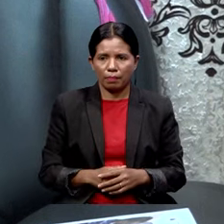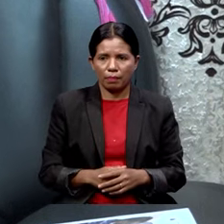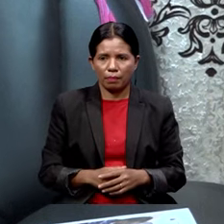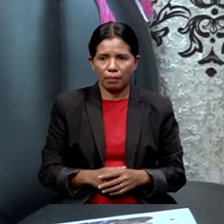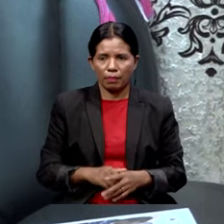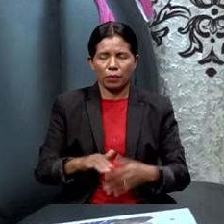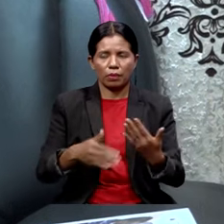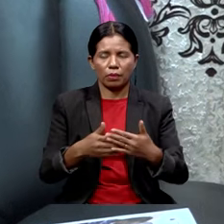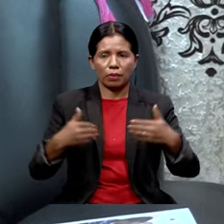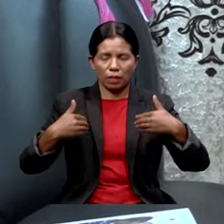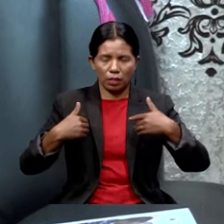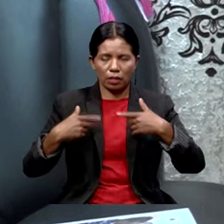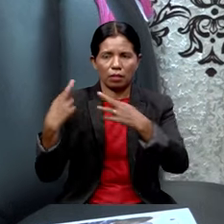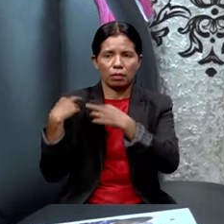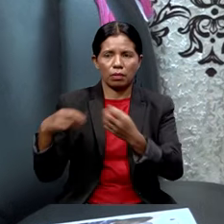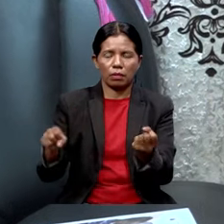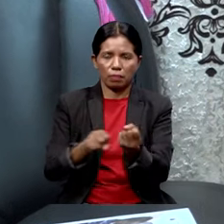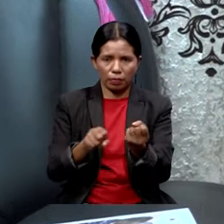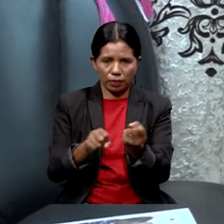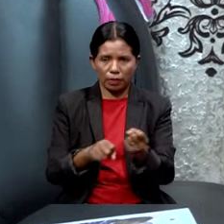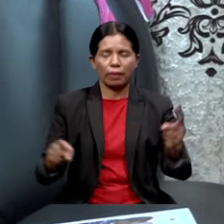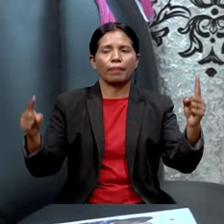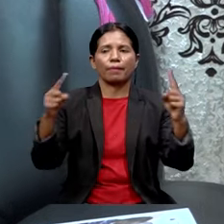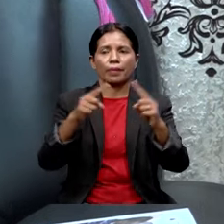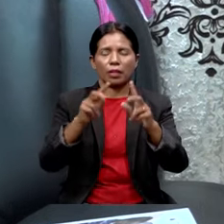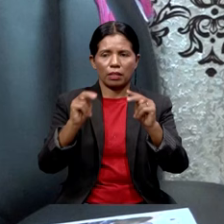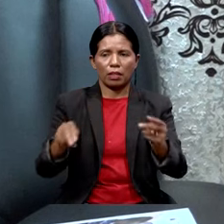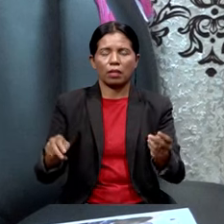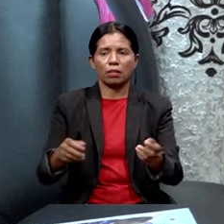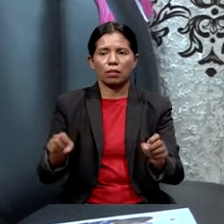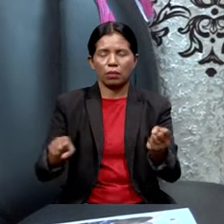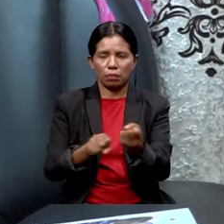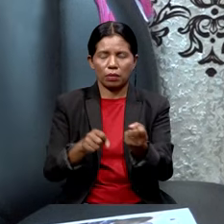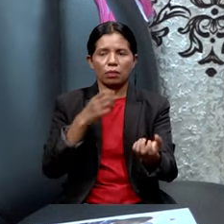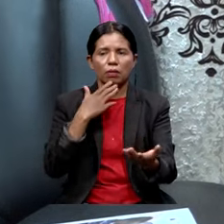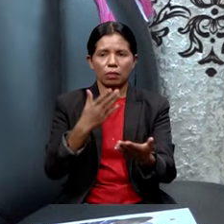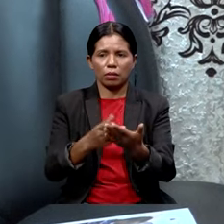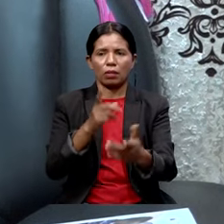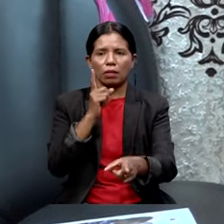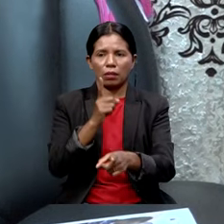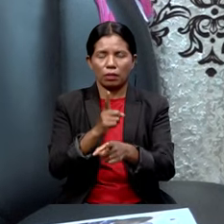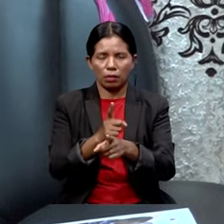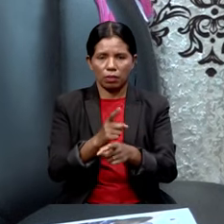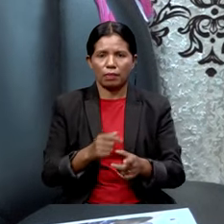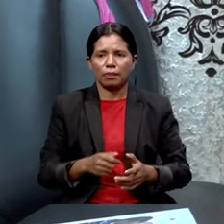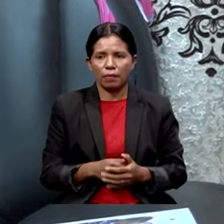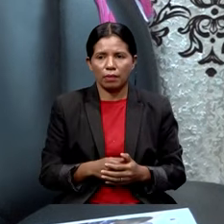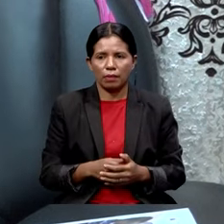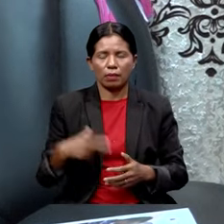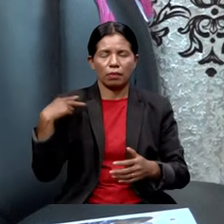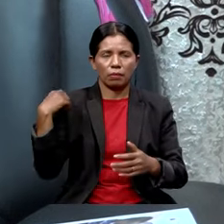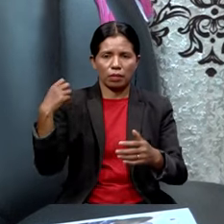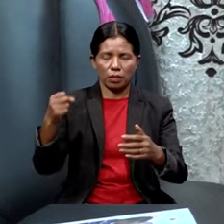Hotu hotu iha papel atu contribui e tem que contribuir ho dia no lolos ho